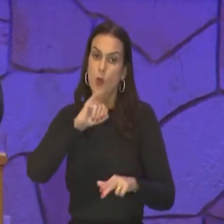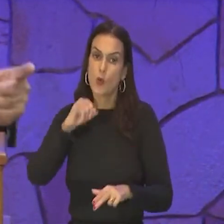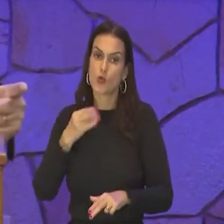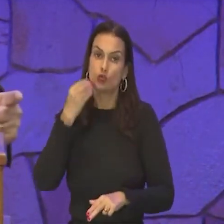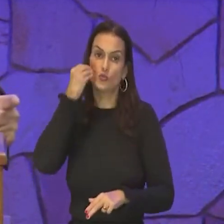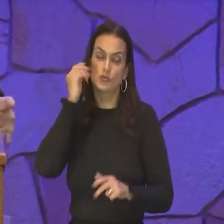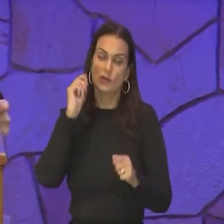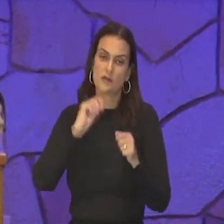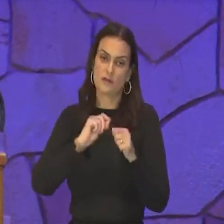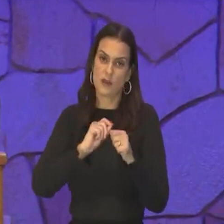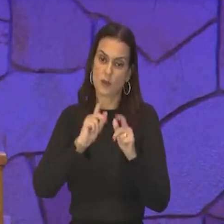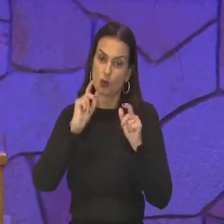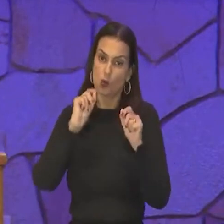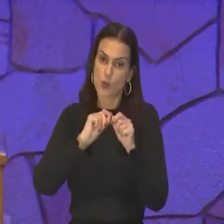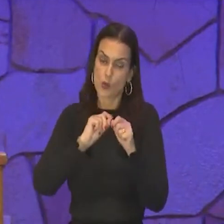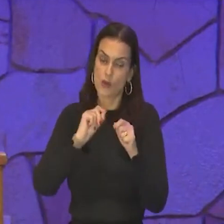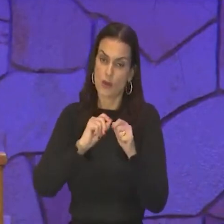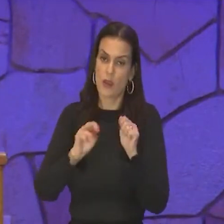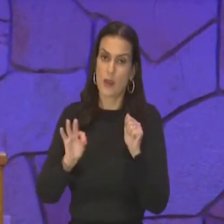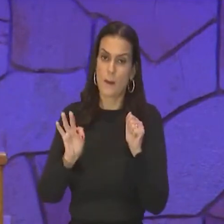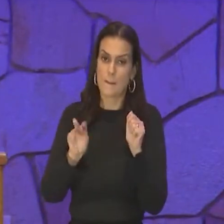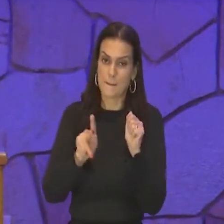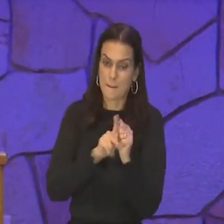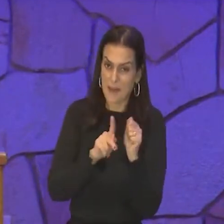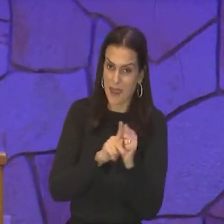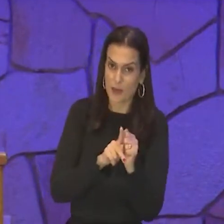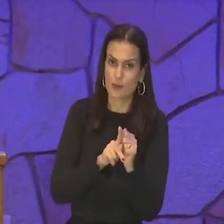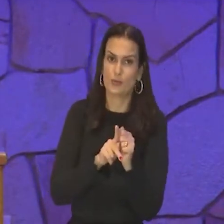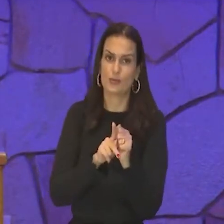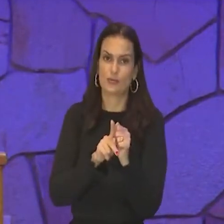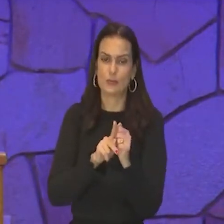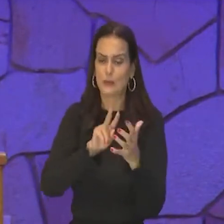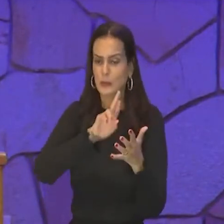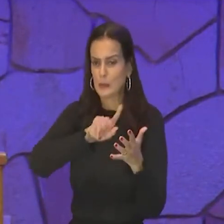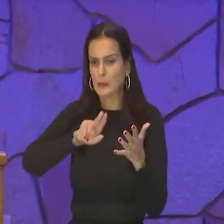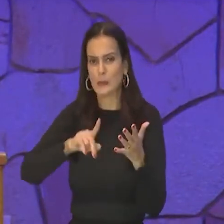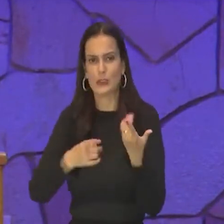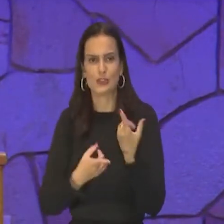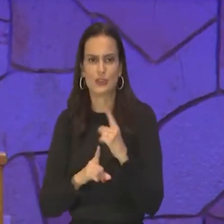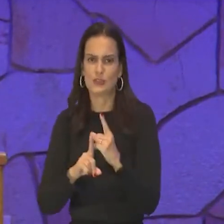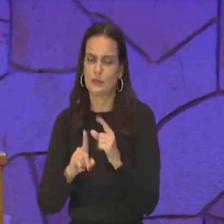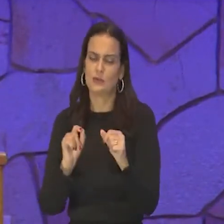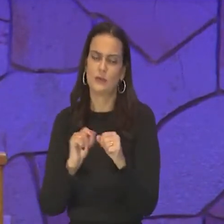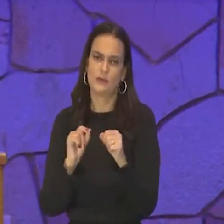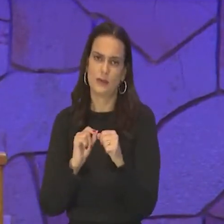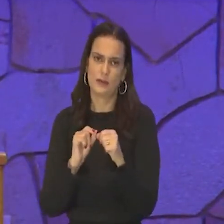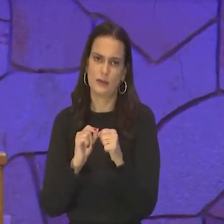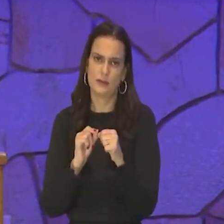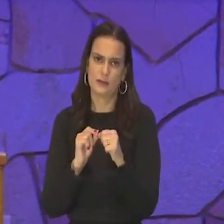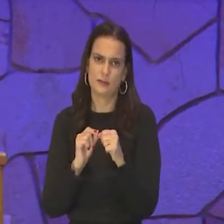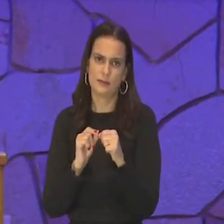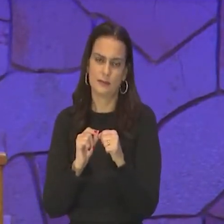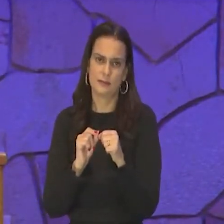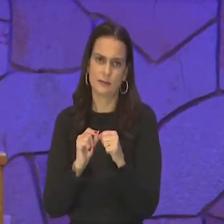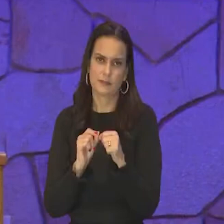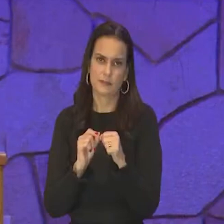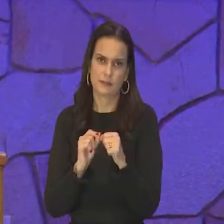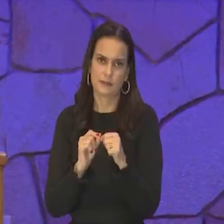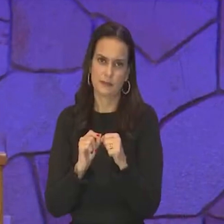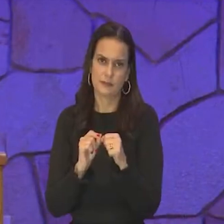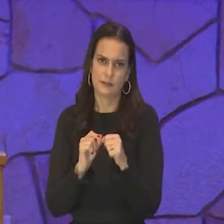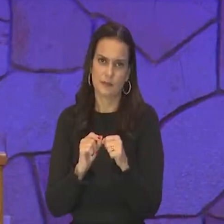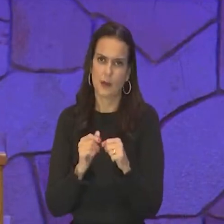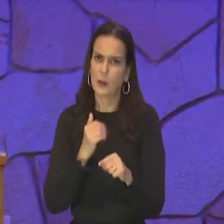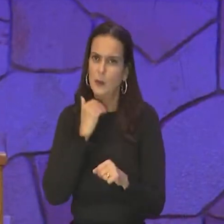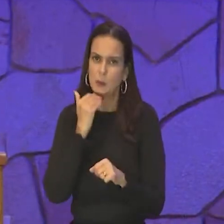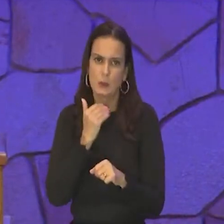o que Pedro fez, o que Tomé fez, o que Filipe fez, o que qualquer um discípulo fez. Nenhuma pessoa